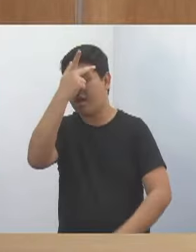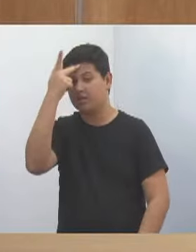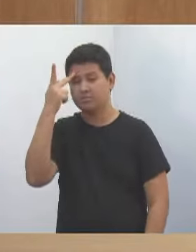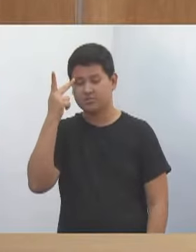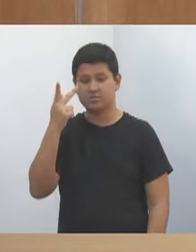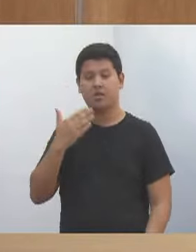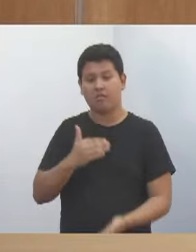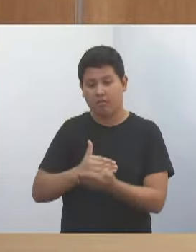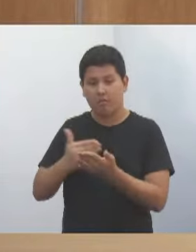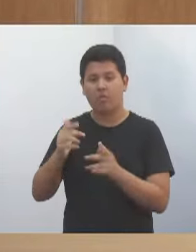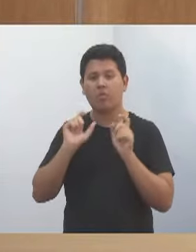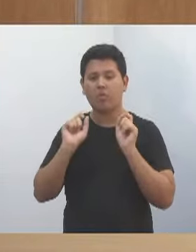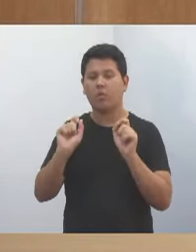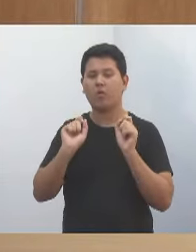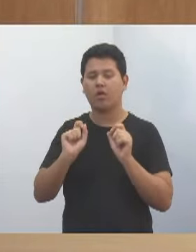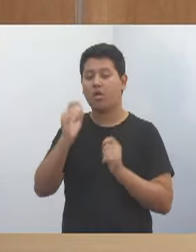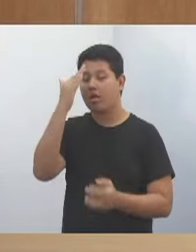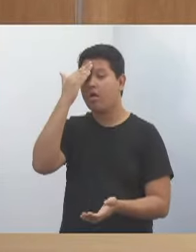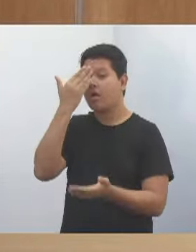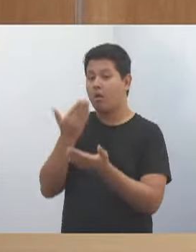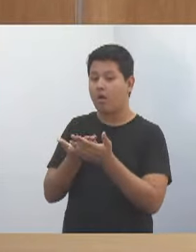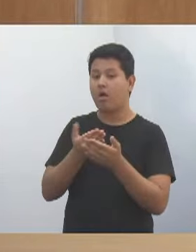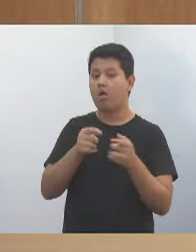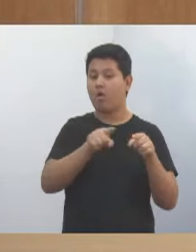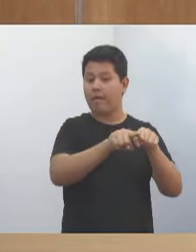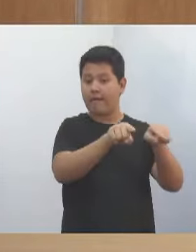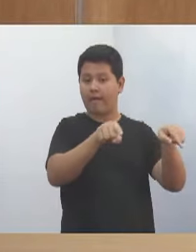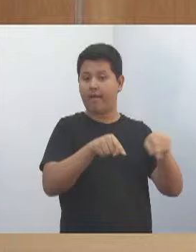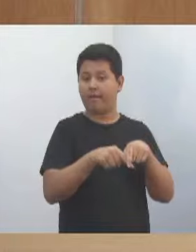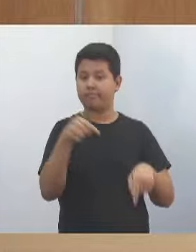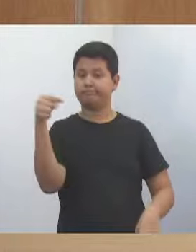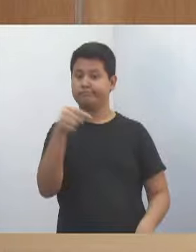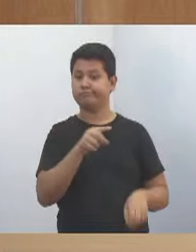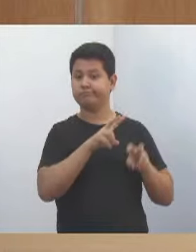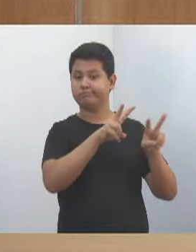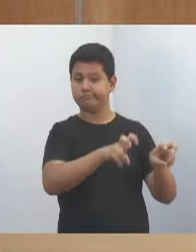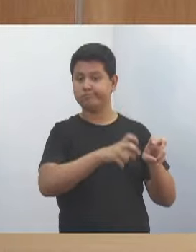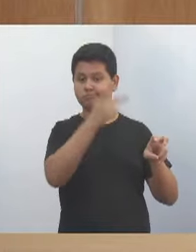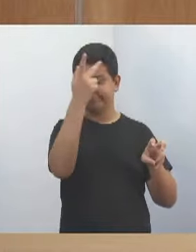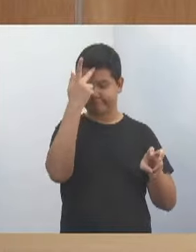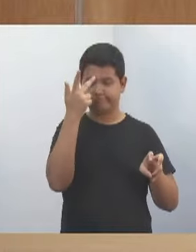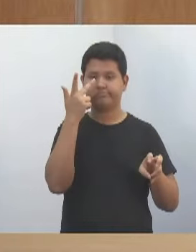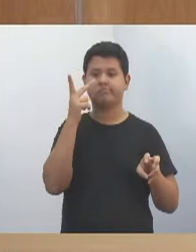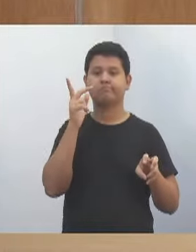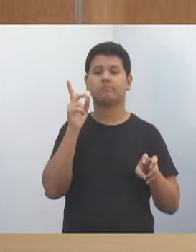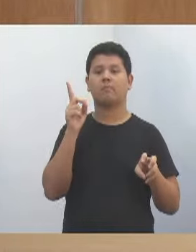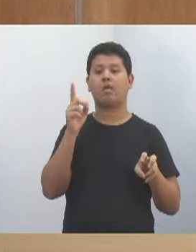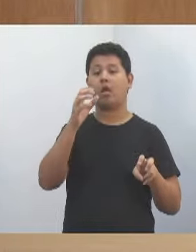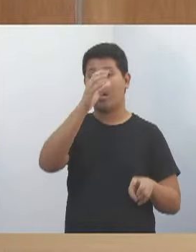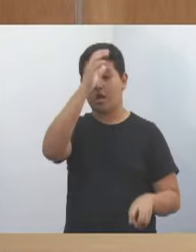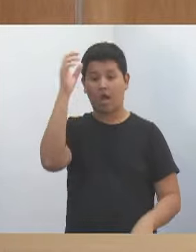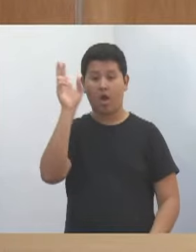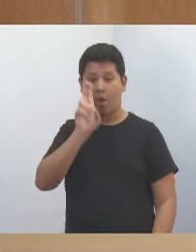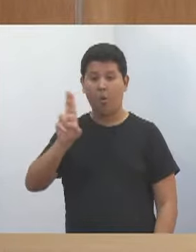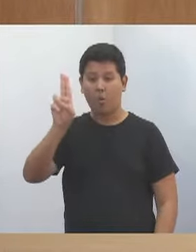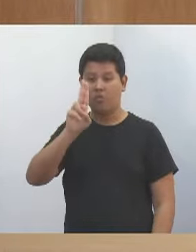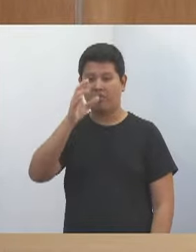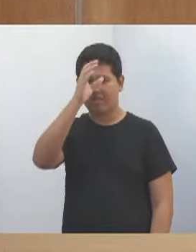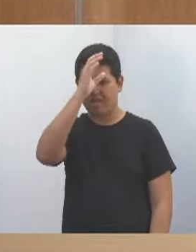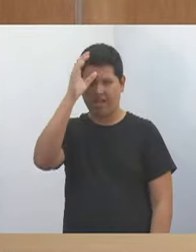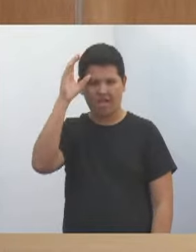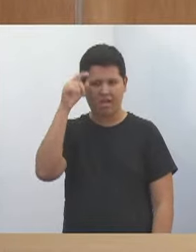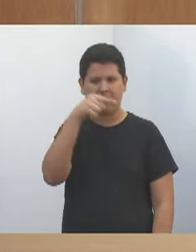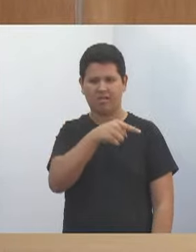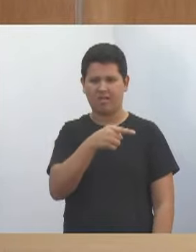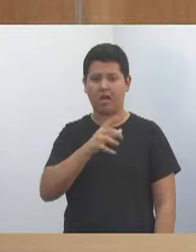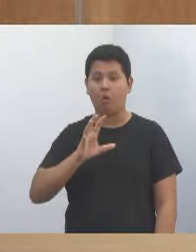acabam concretando o seu quintal, muitas vezes, todas essas áreas. Isso faz com que a água não infiltre mais.